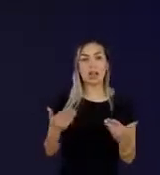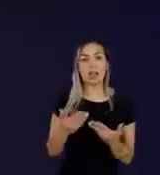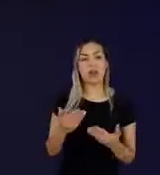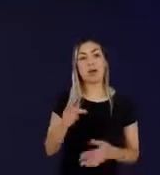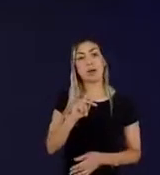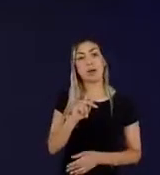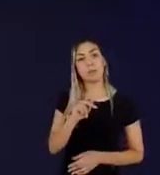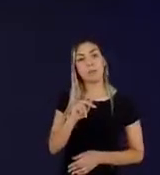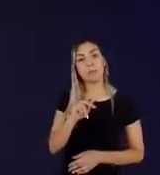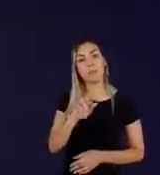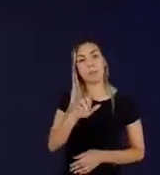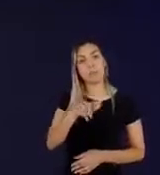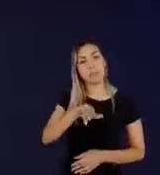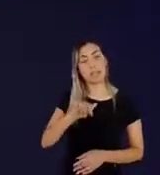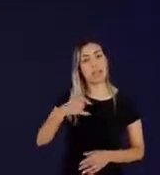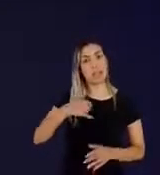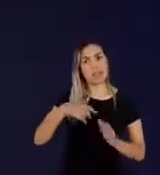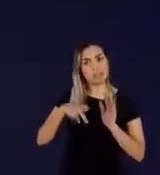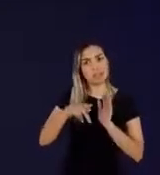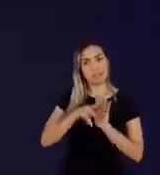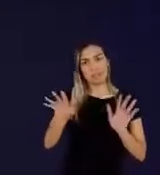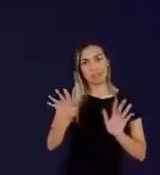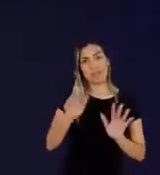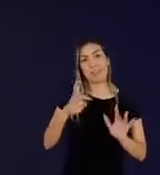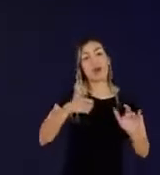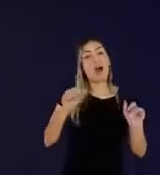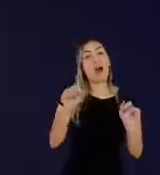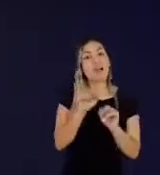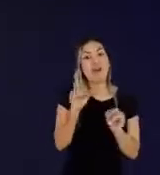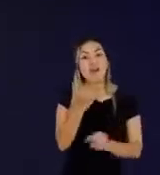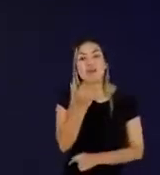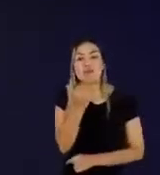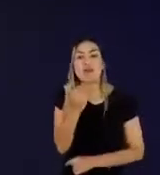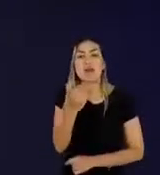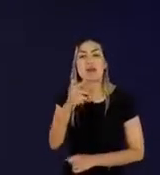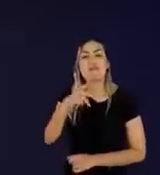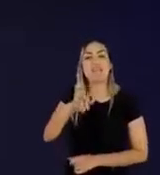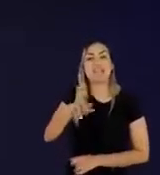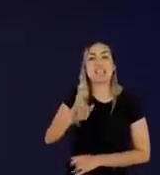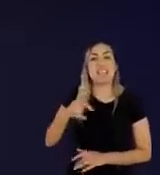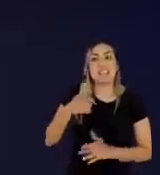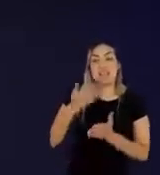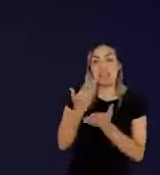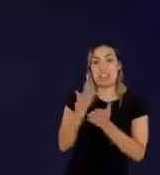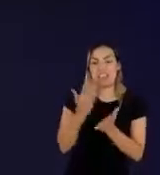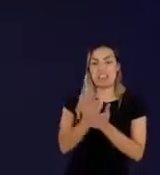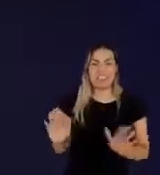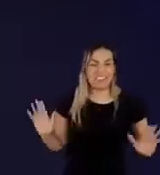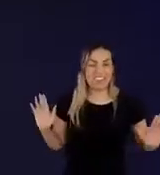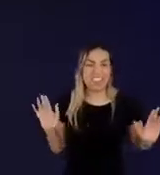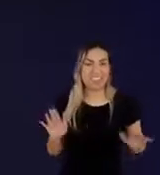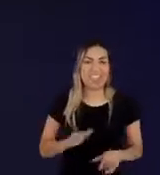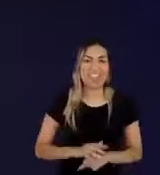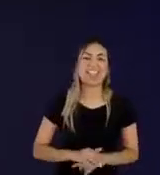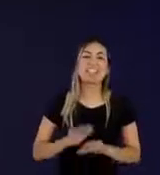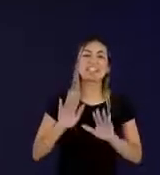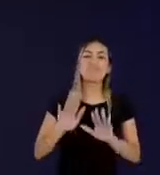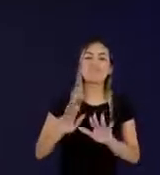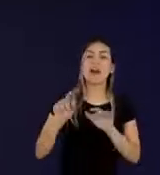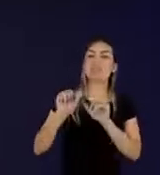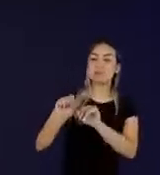alguma comigo, que sou goiana e adoro Pequi. Isso aí não tem nada a ver comigo, né, Carmen? Mas, Madureira, por